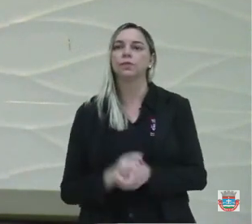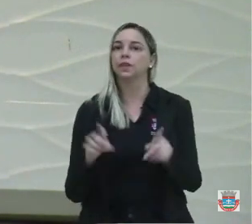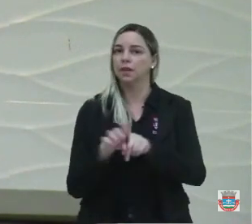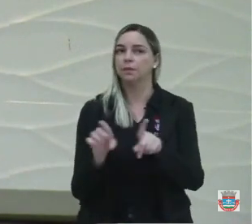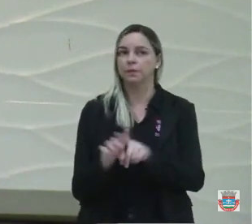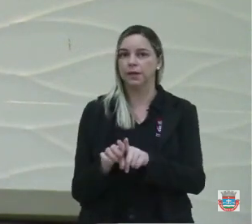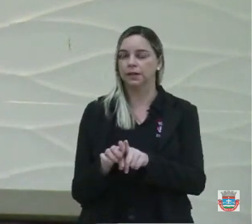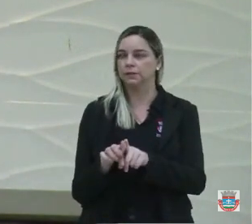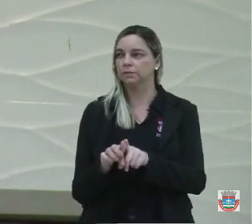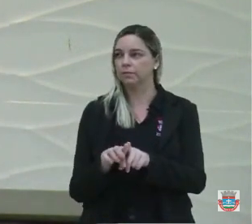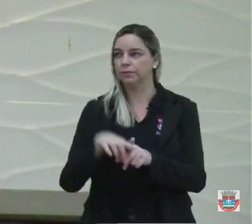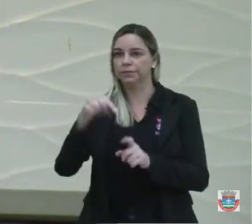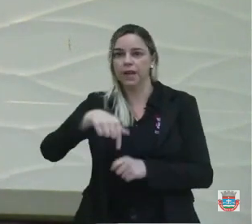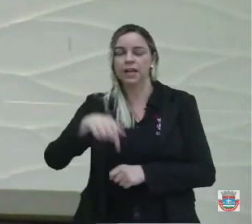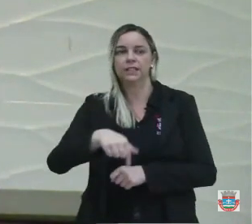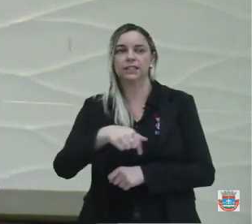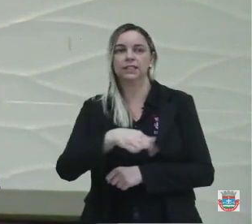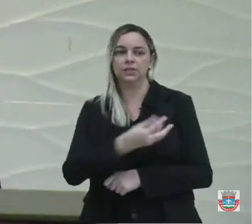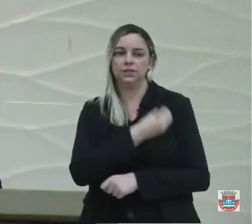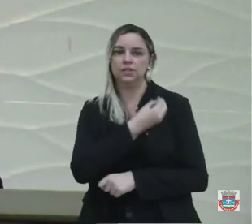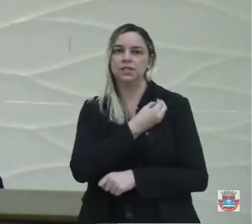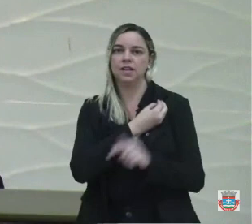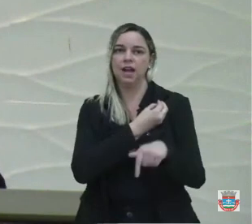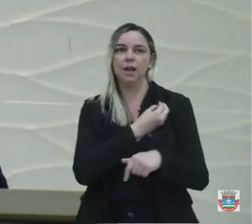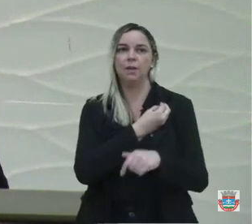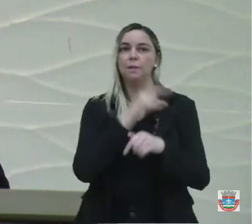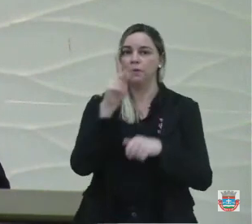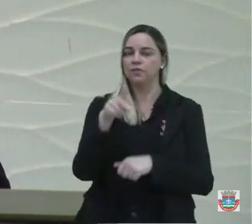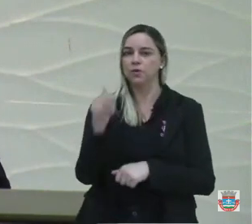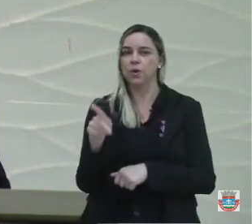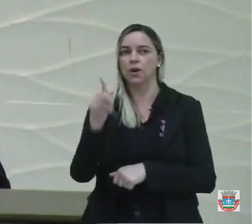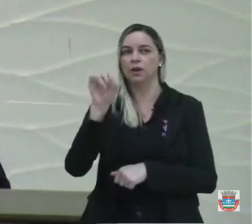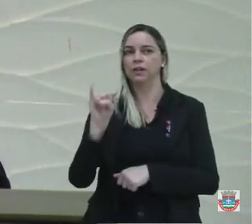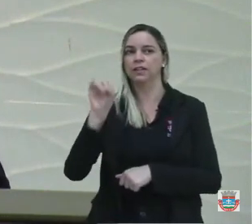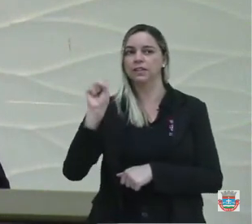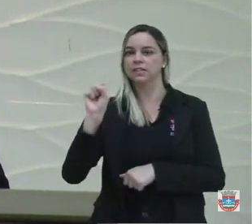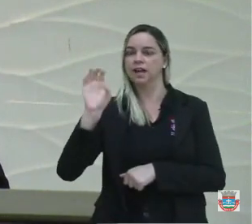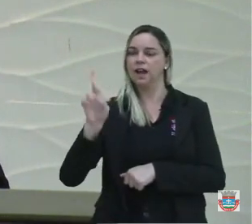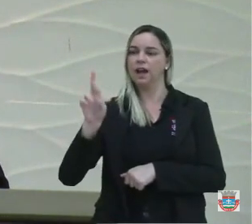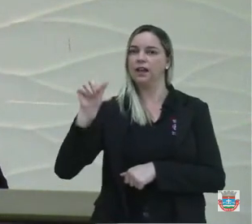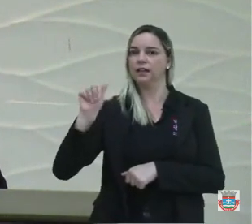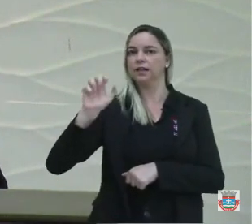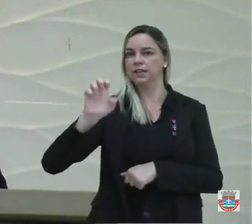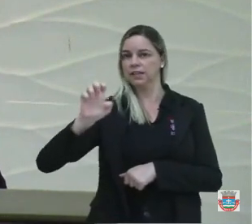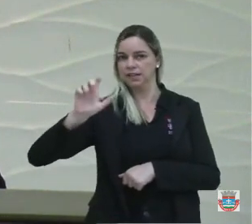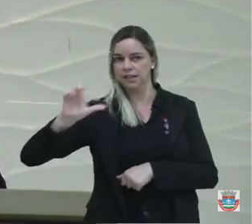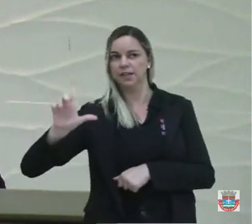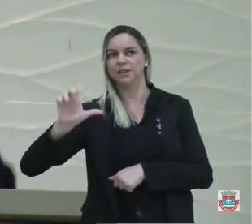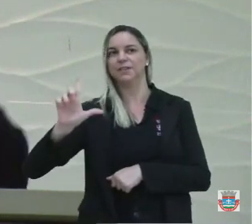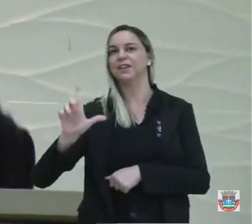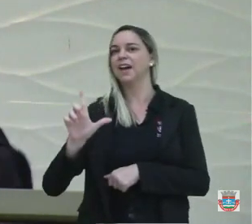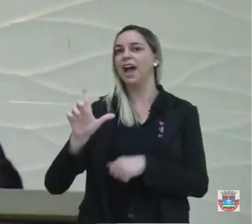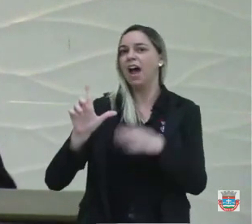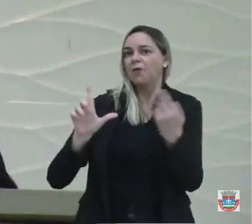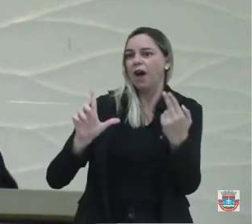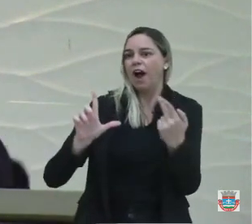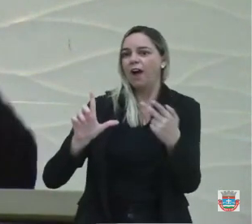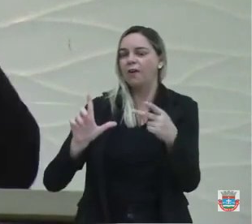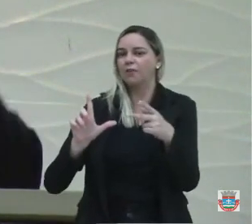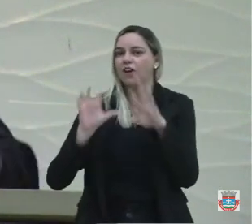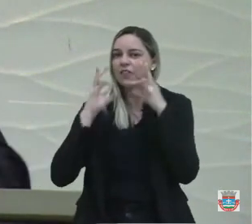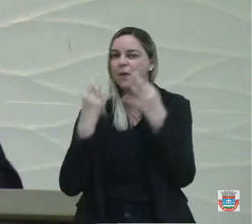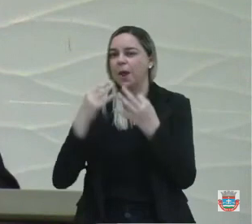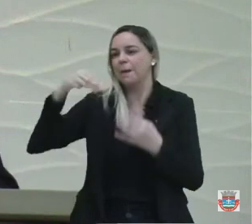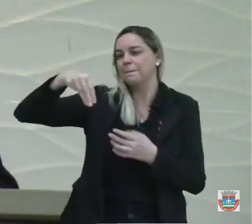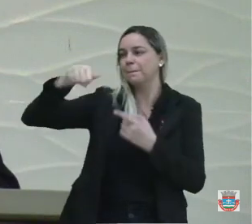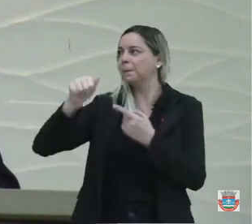casa, ao professor Israel Macedo. Eu acho que você é meu parente, né? Porque eu sou Valdente Fernando de Macedo. Bora ver. Muito